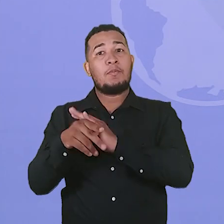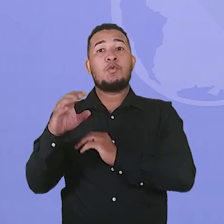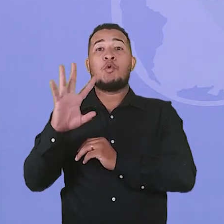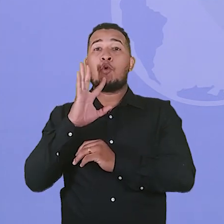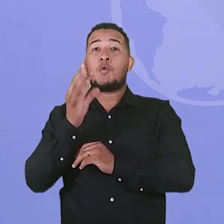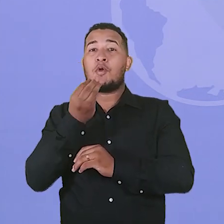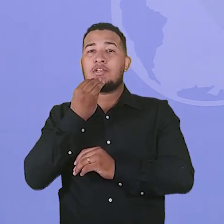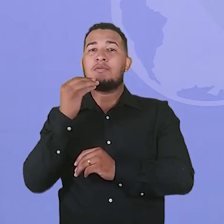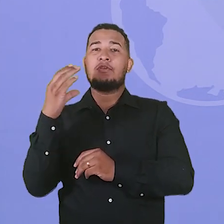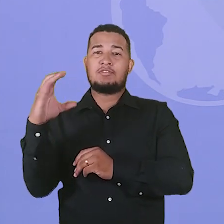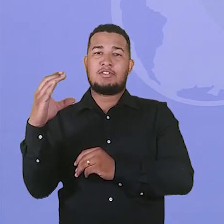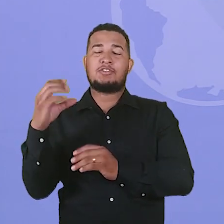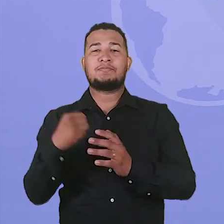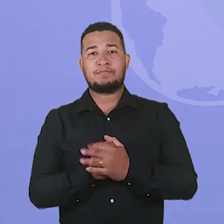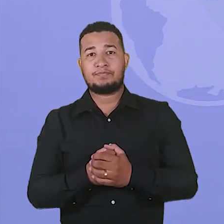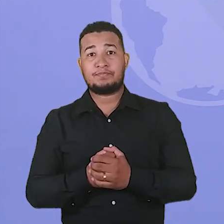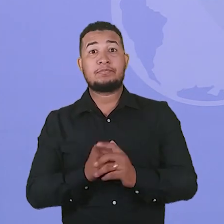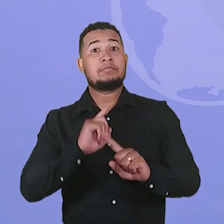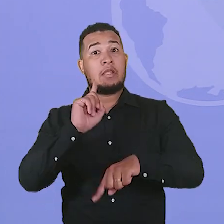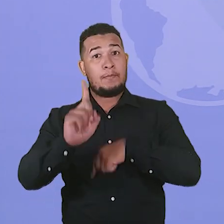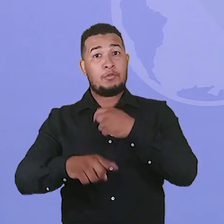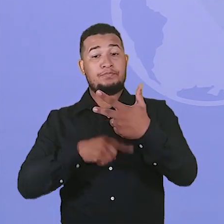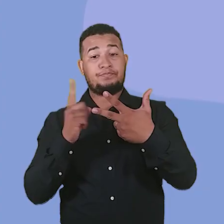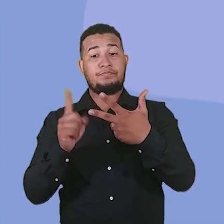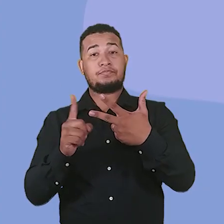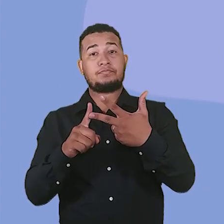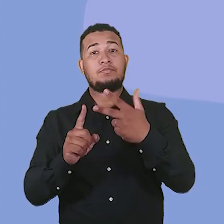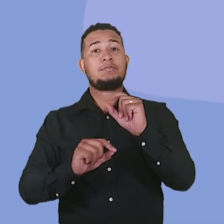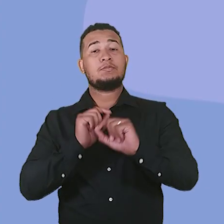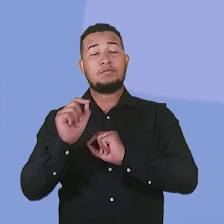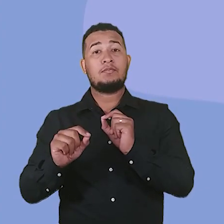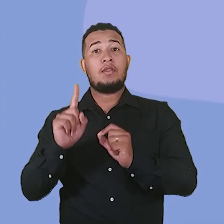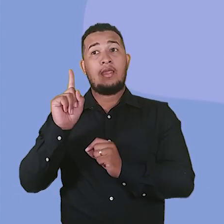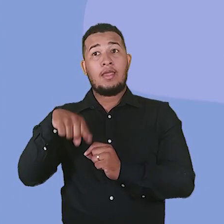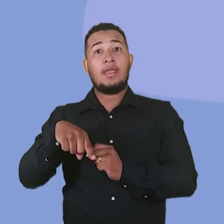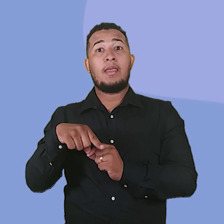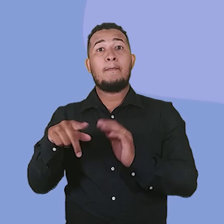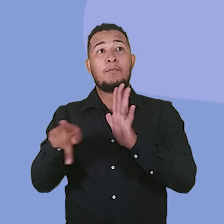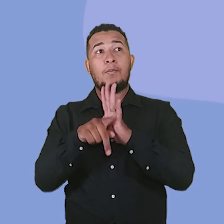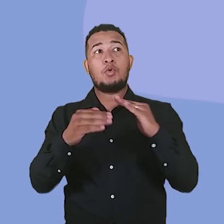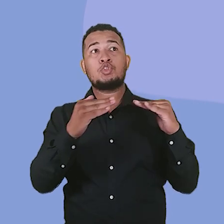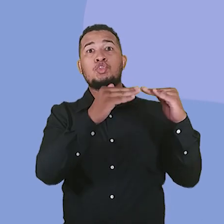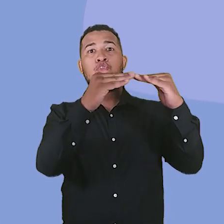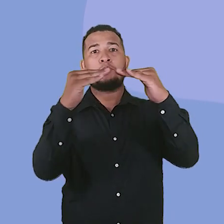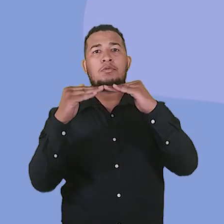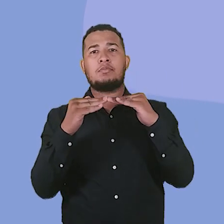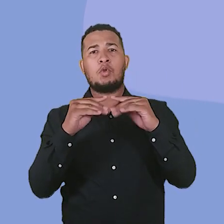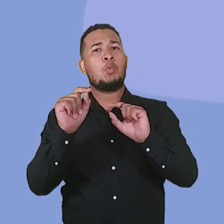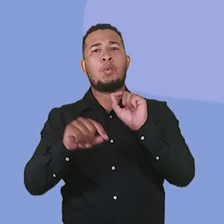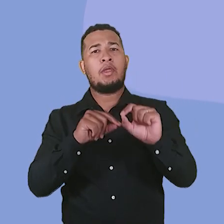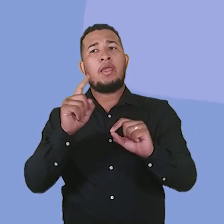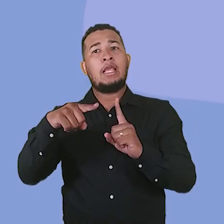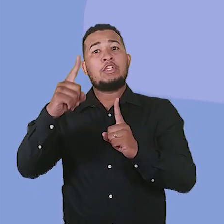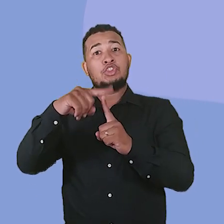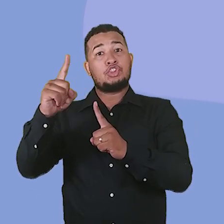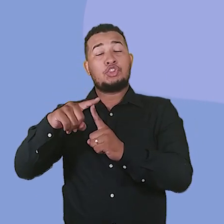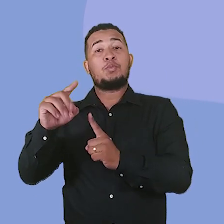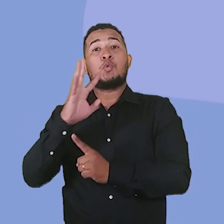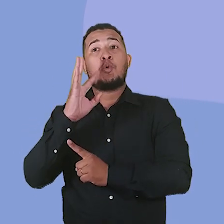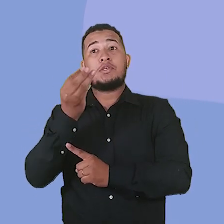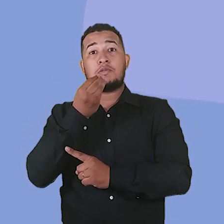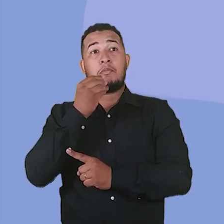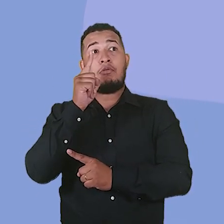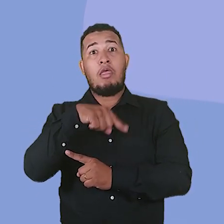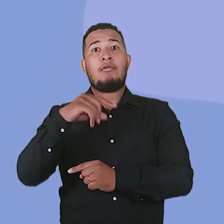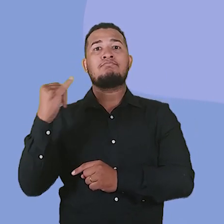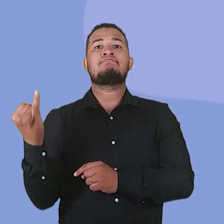para o conhecimento científico. Em seguida, nós temos aí o conhecimento do senso comum, que é um tipo de conhecimento que